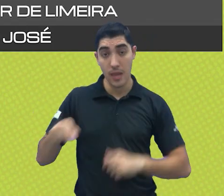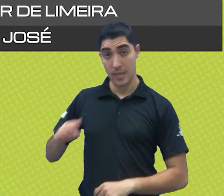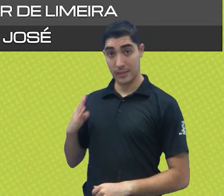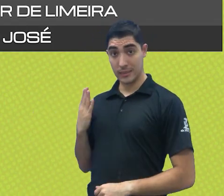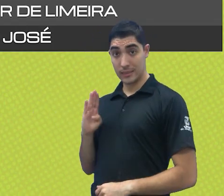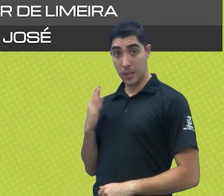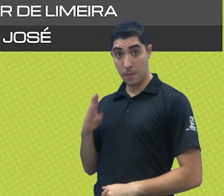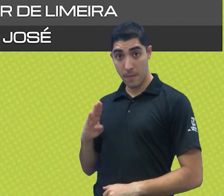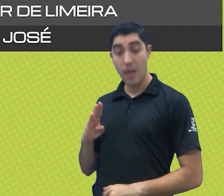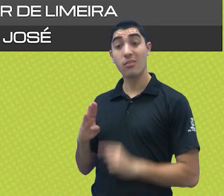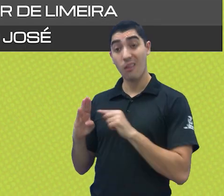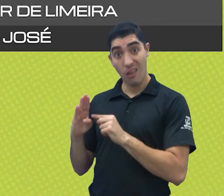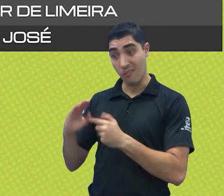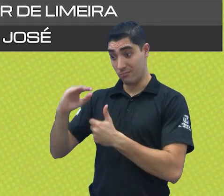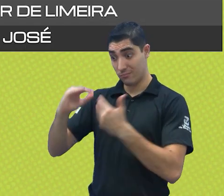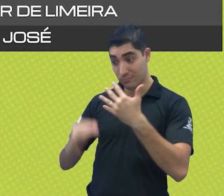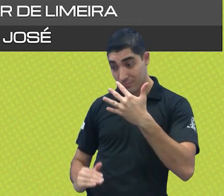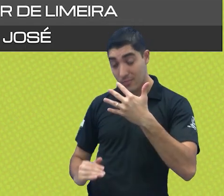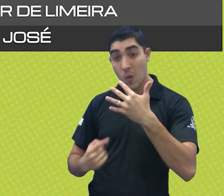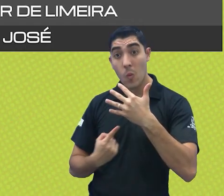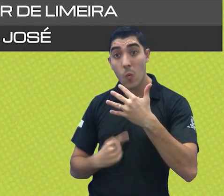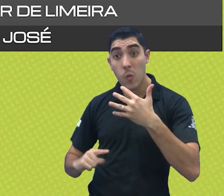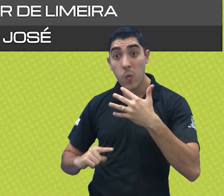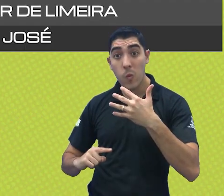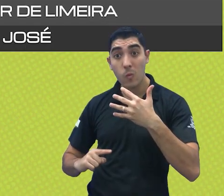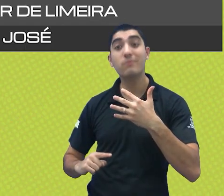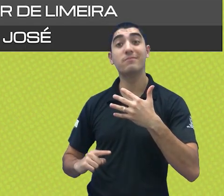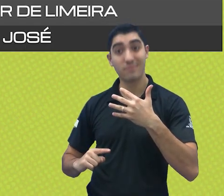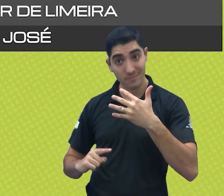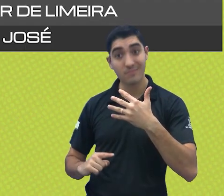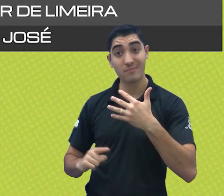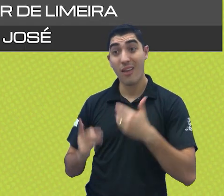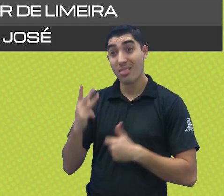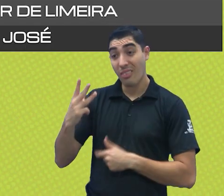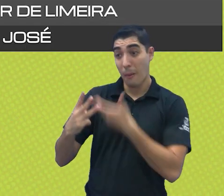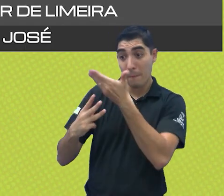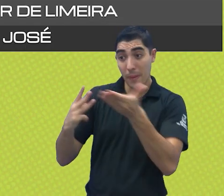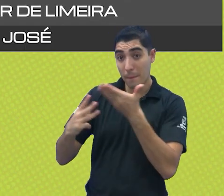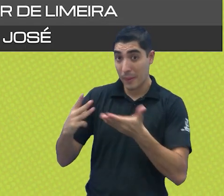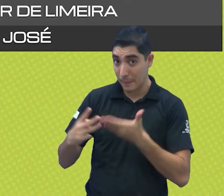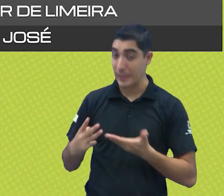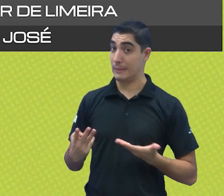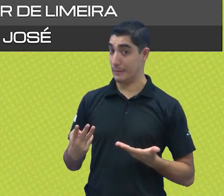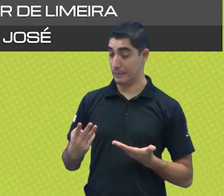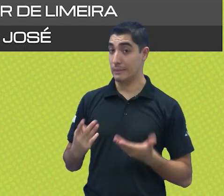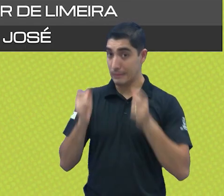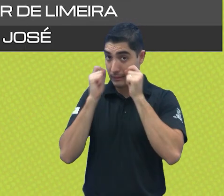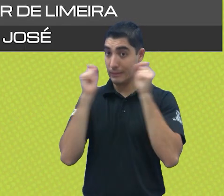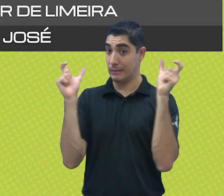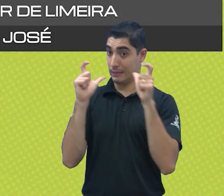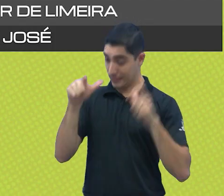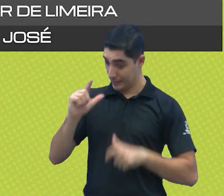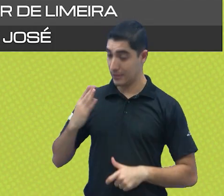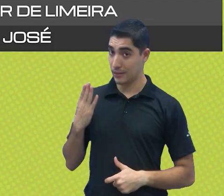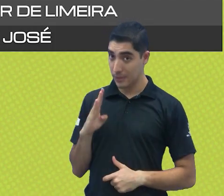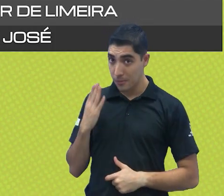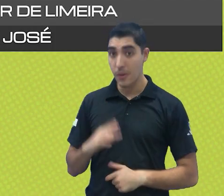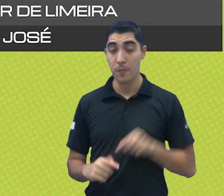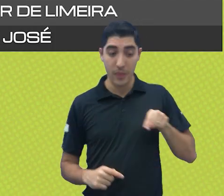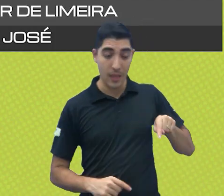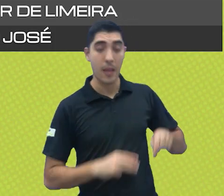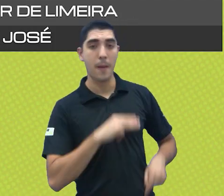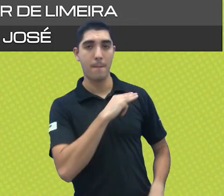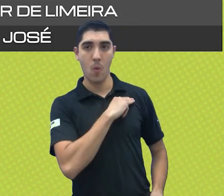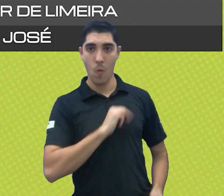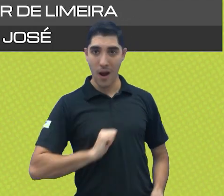por enquanto é o virtual rebaixado, mesmo com 3 rodadas, 3 jogos, 3 derrotas. Abre o olho aí, São Bento. O Bentão, lá de Sorocaba, contra o Monte Azul.